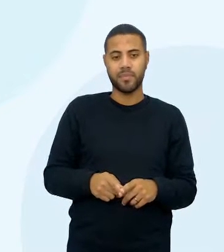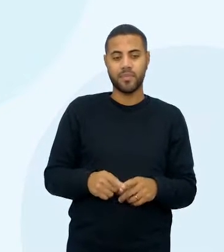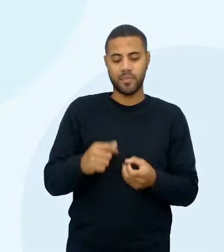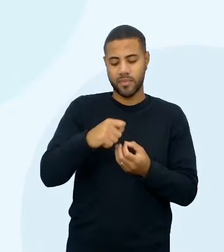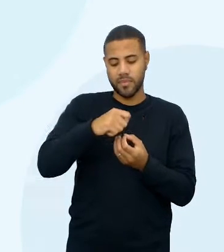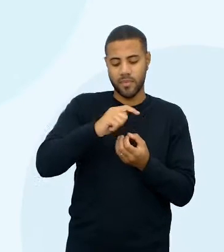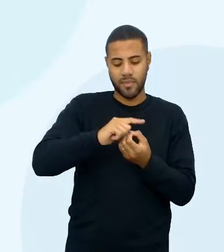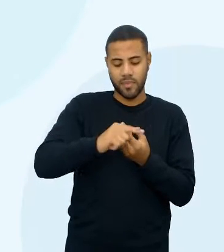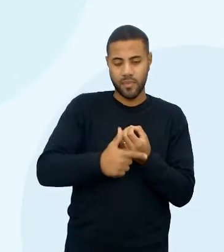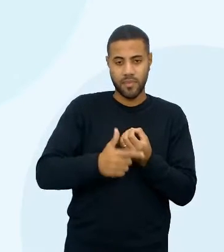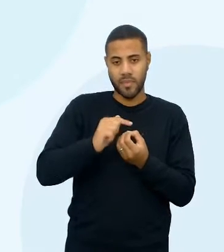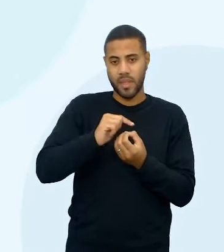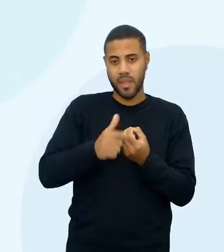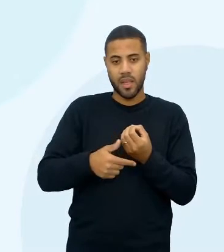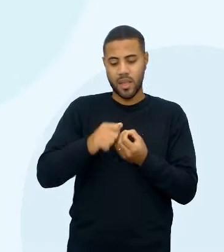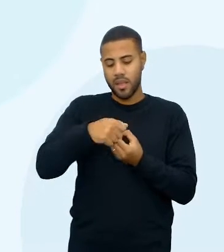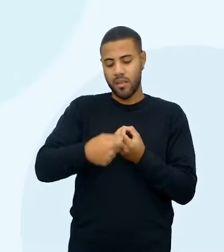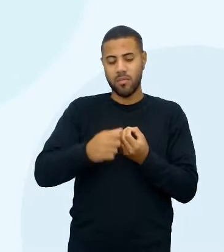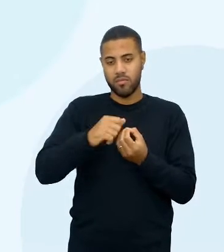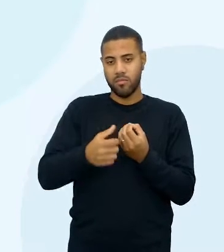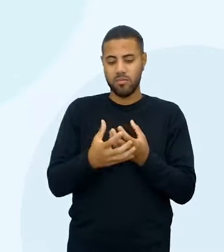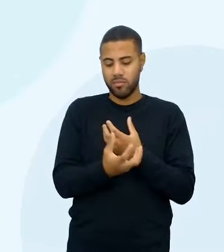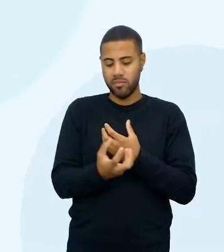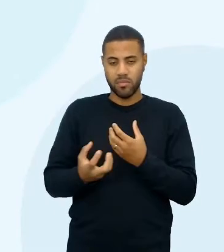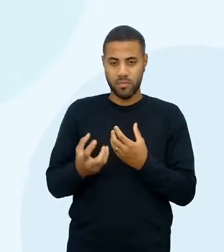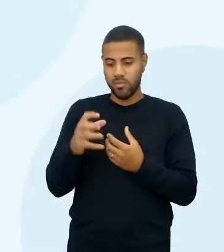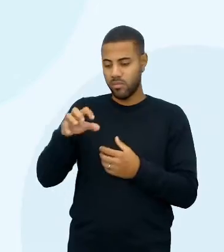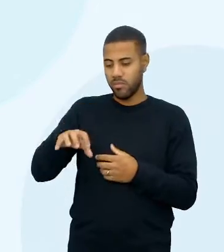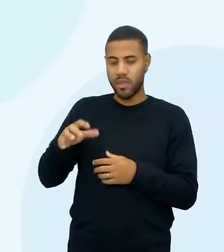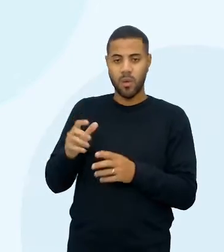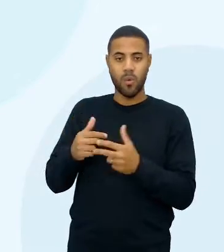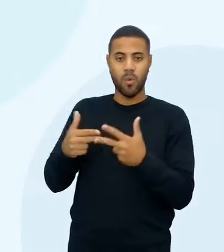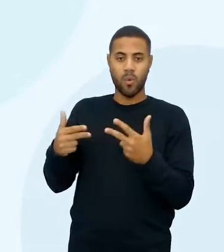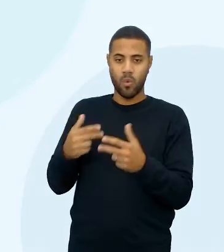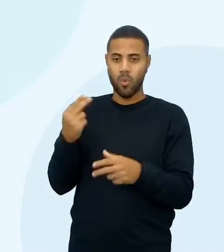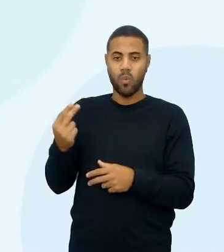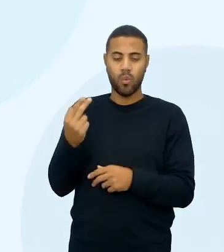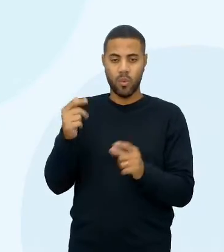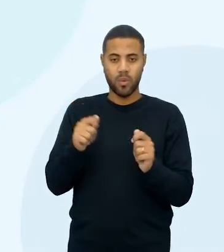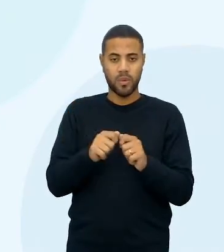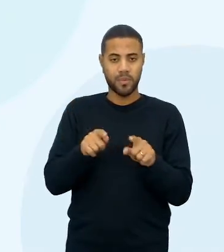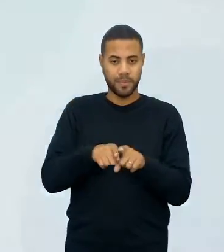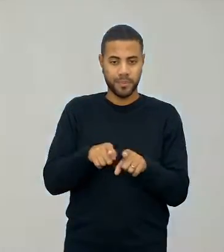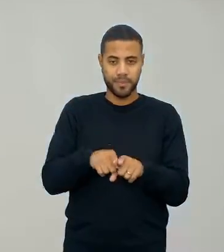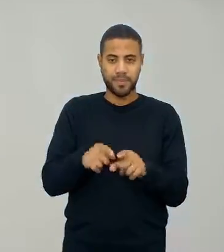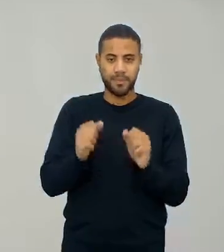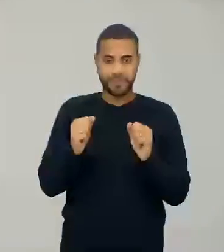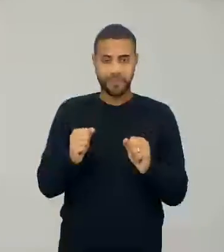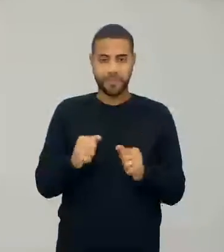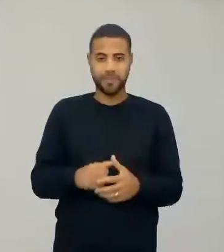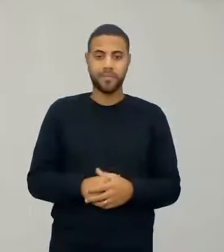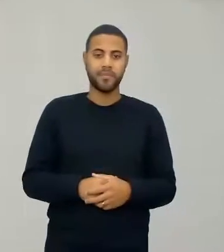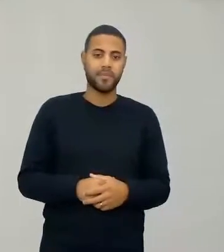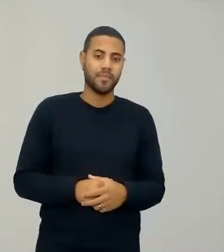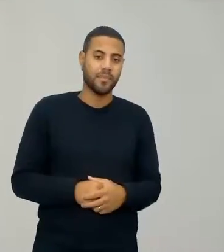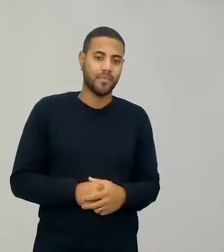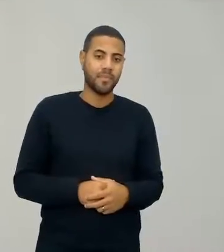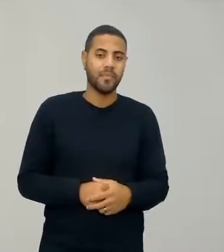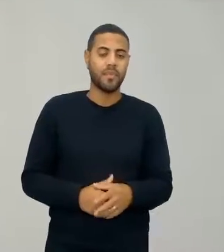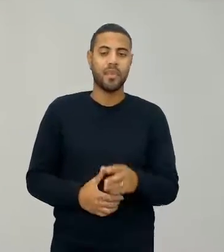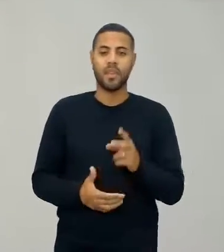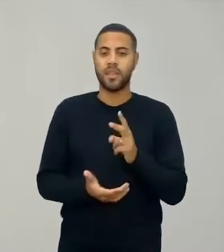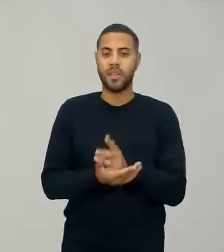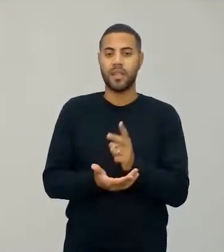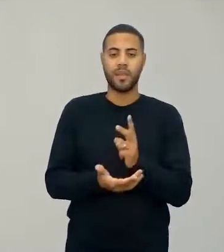ou utilizar mesmo o que restou do alimento numa composteira, para colocar numa horta. A gente sempre